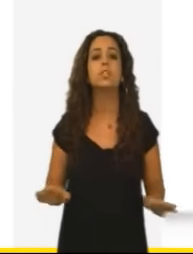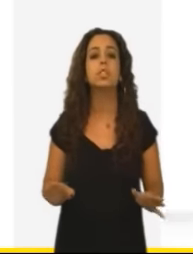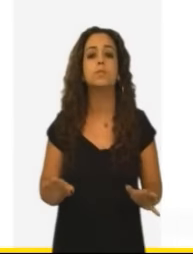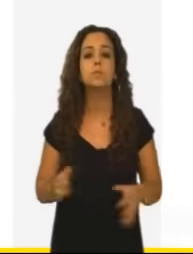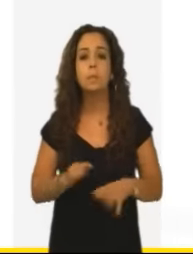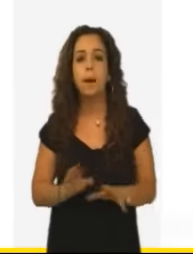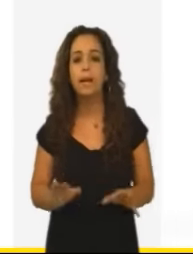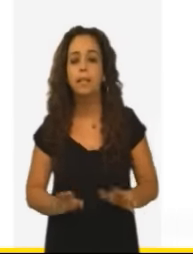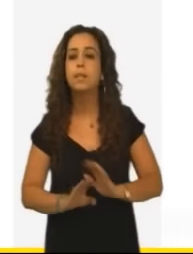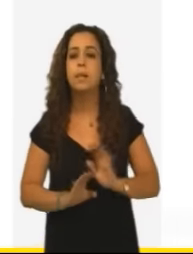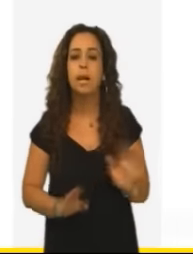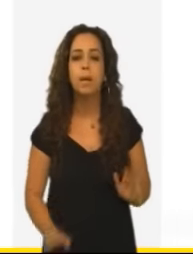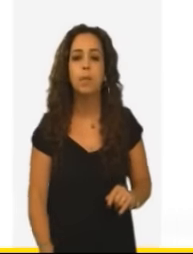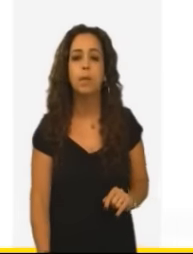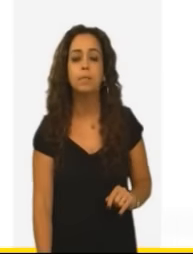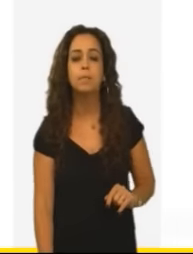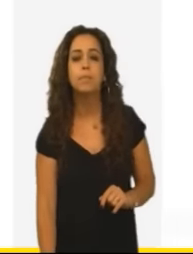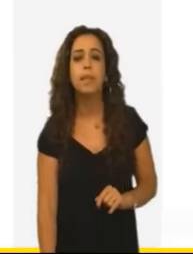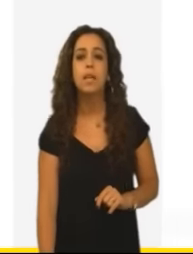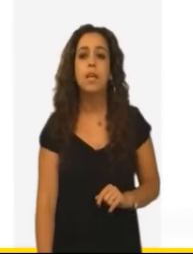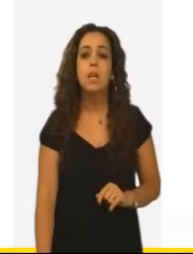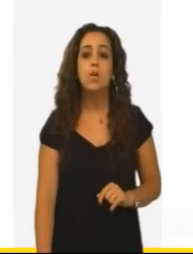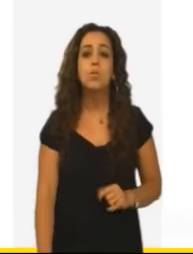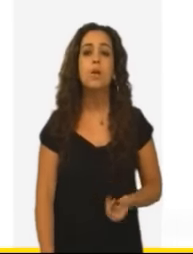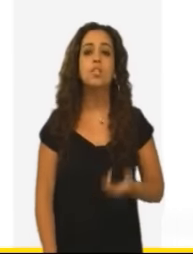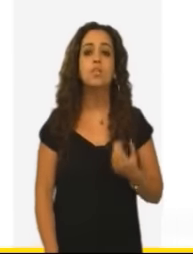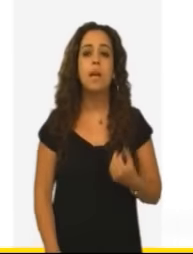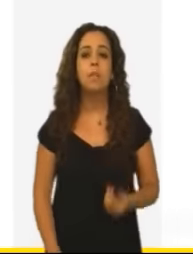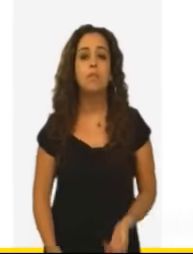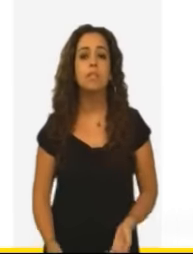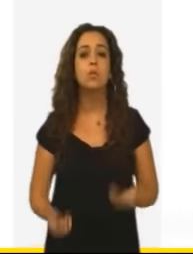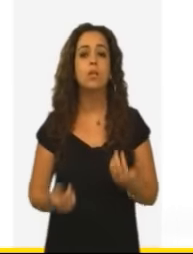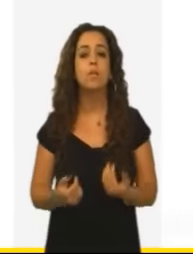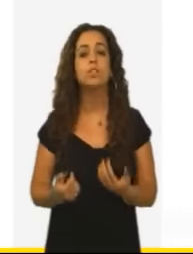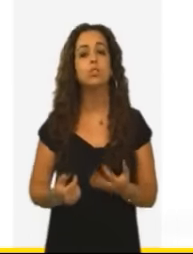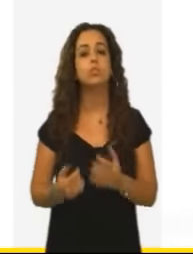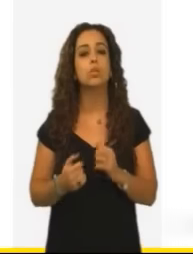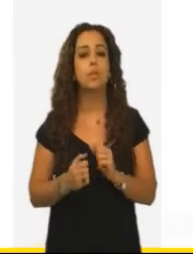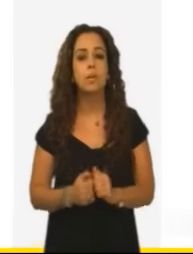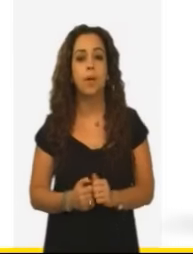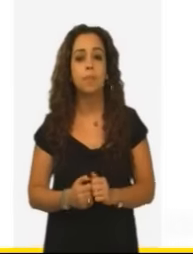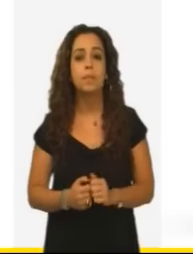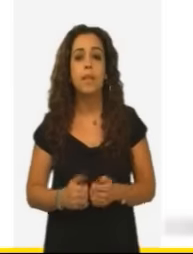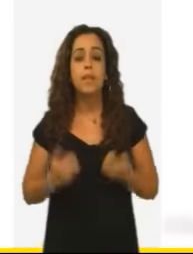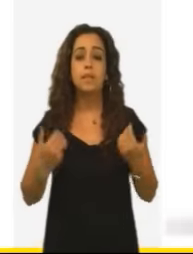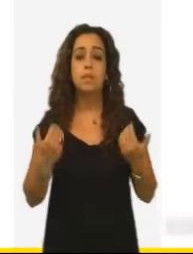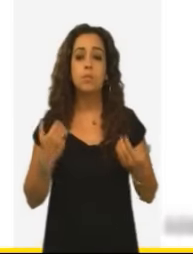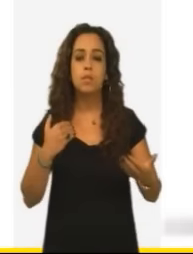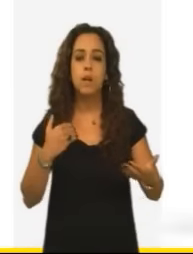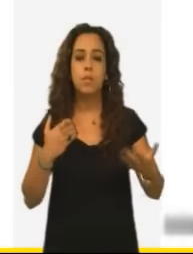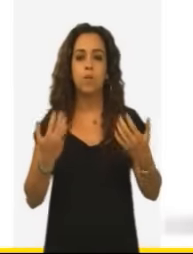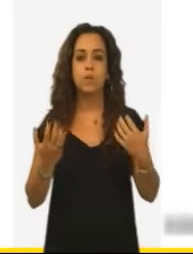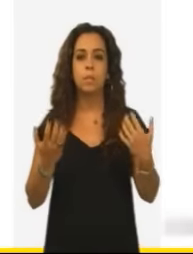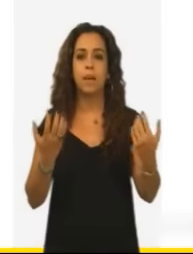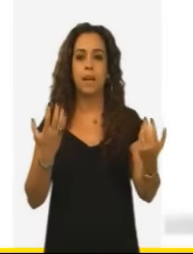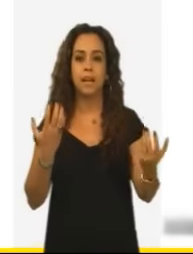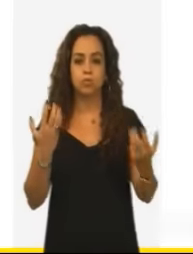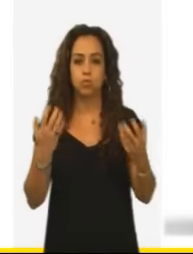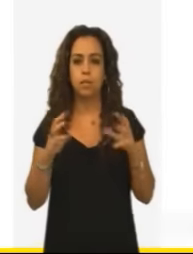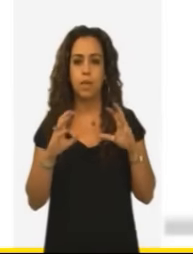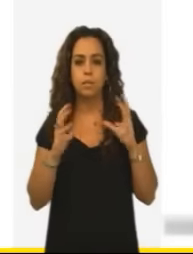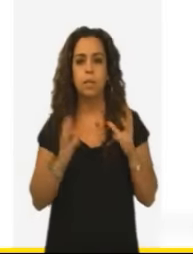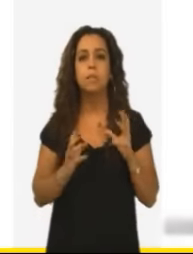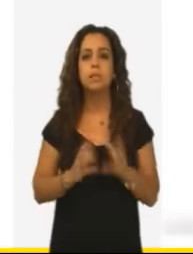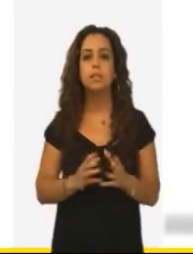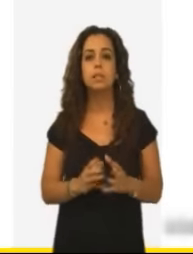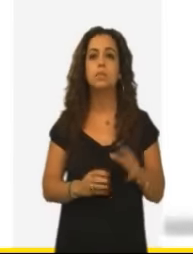verbo intransitivo. Para aí, acabou aí. Um advérbio vai se tornar um adjunto adverbial. Então, se eu olho esse paralelo